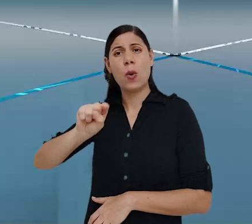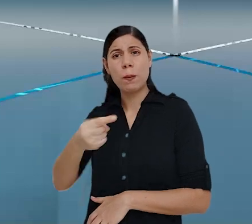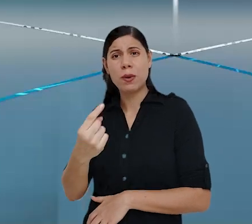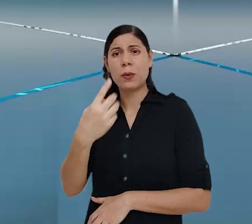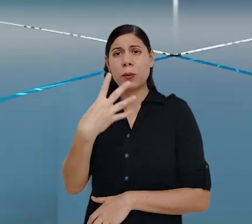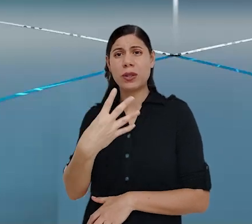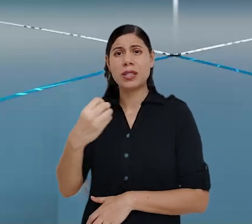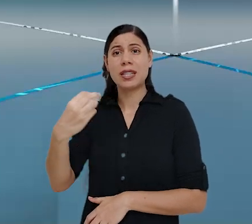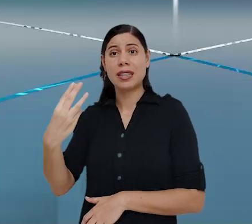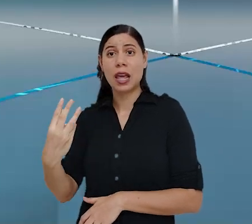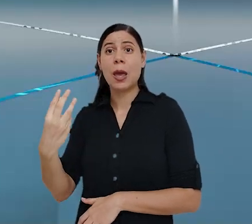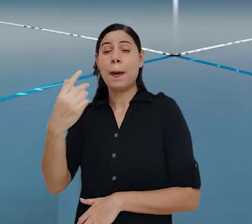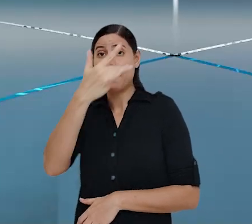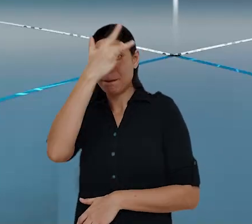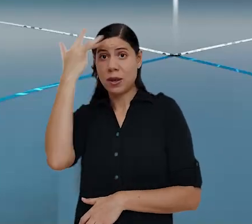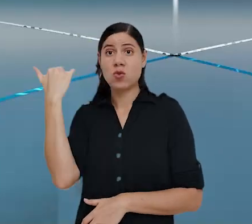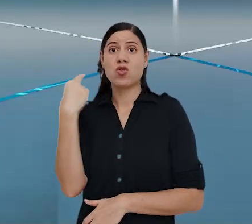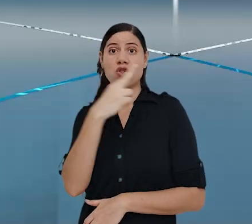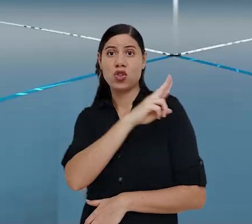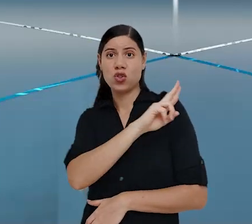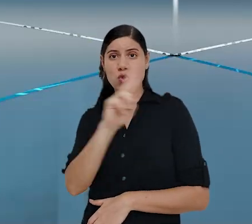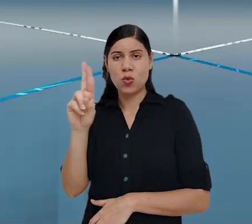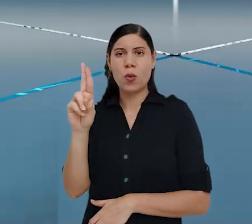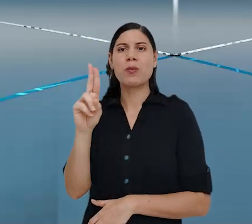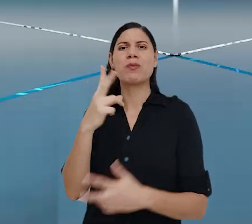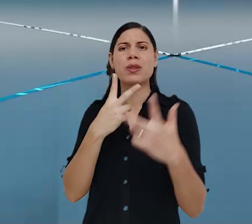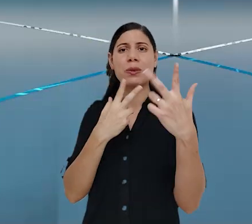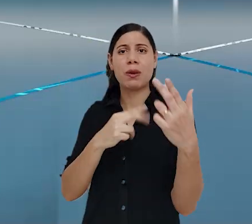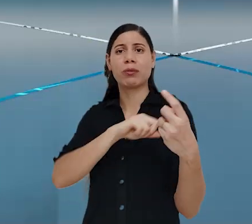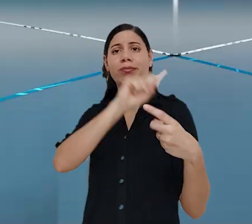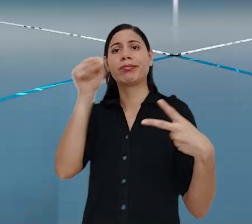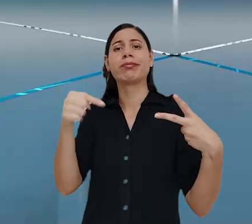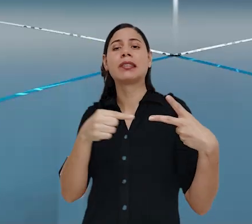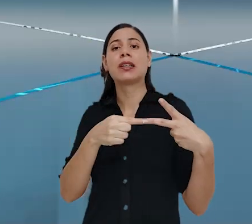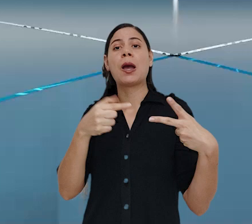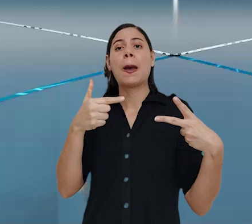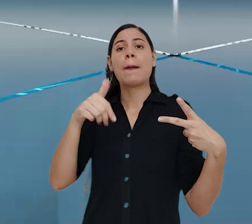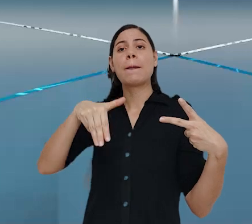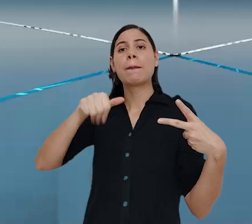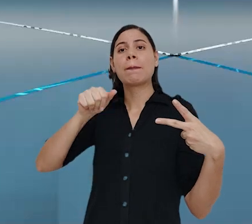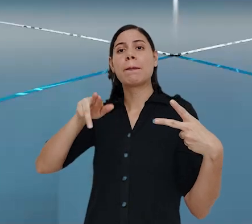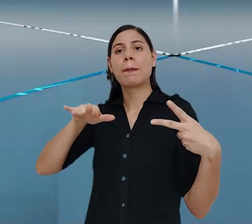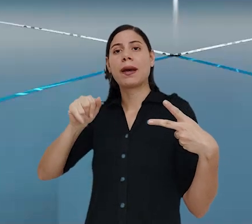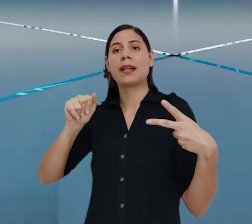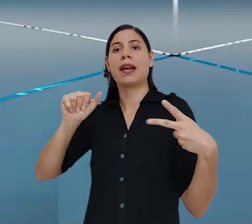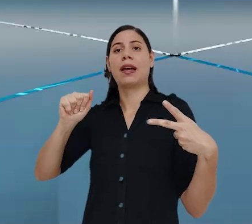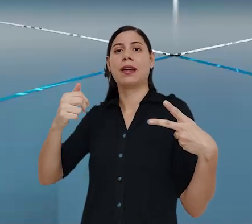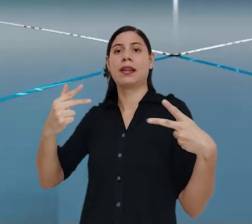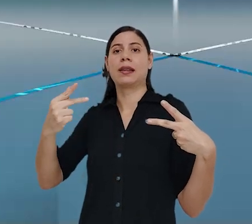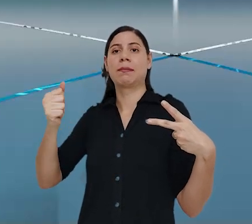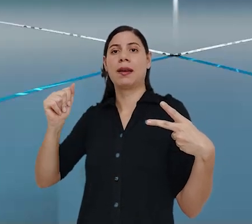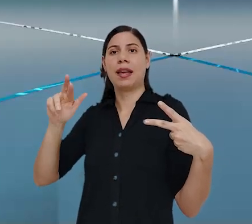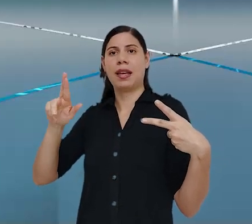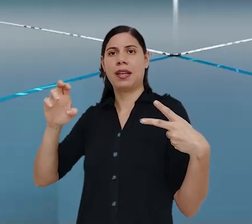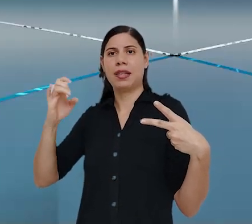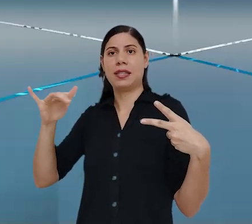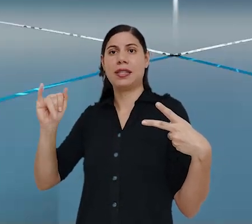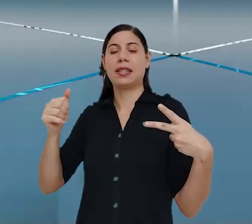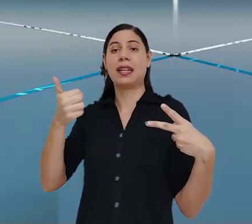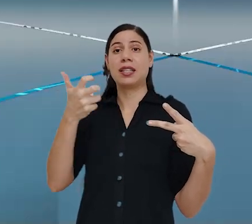78.403 pessoas que possuem este nome e sobrenome. Em segundo lugar, vem Maria Aparecida da Silva, com